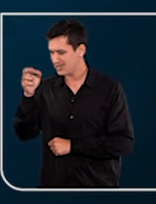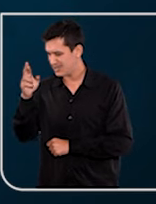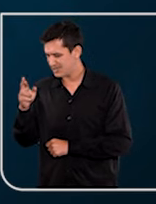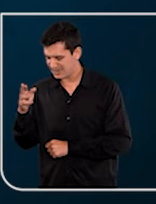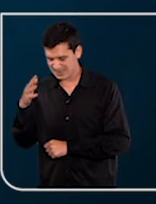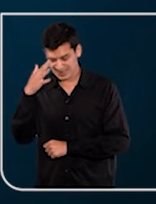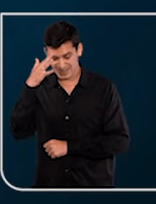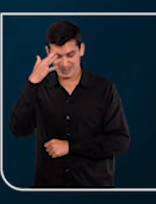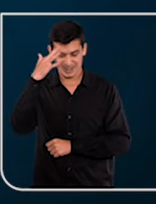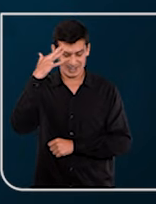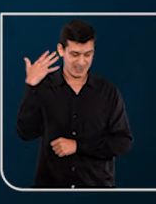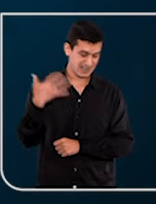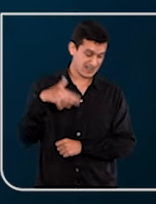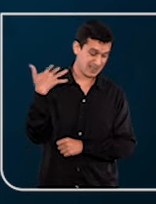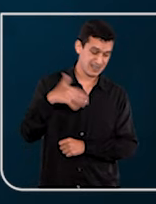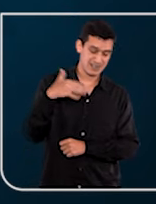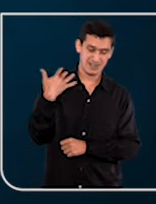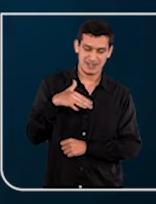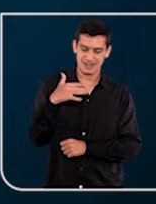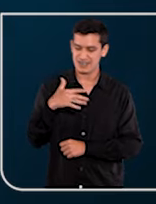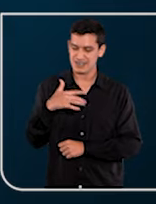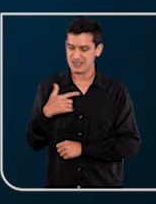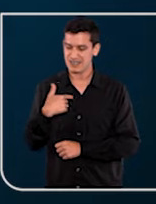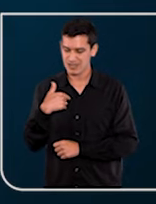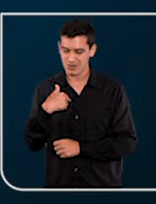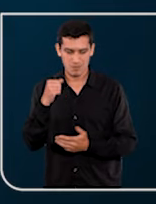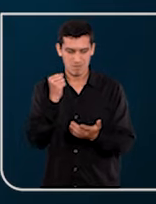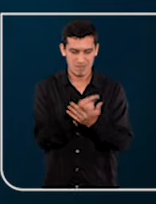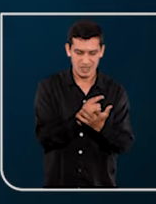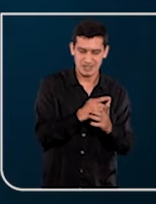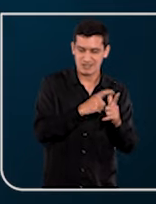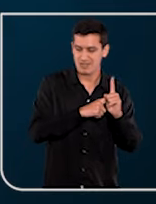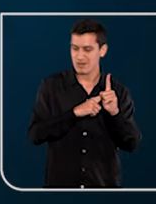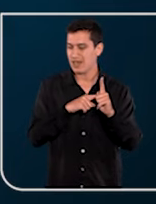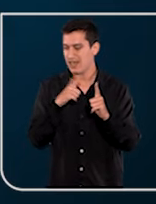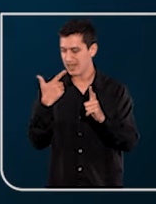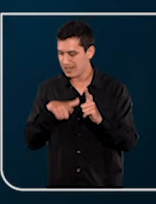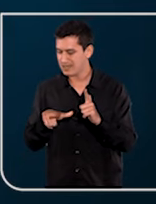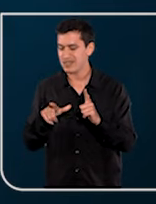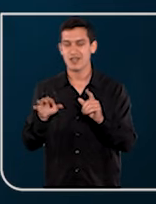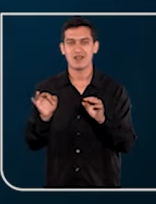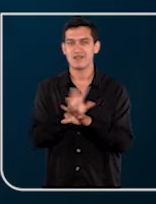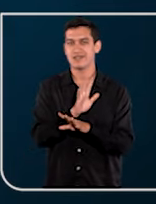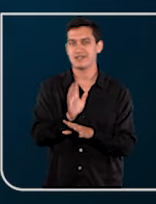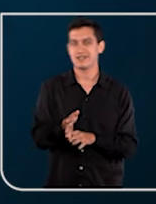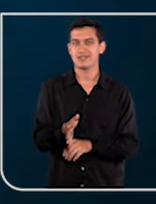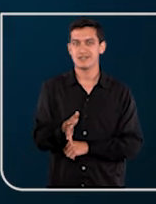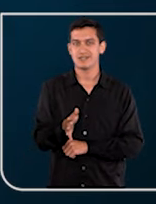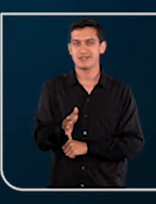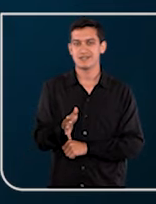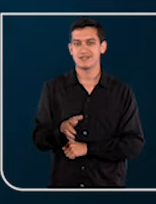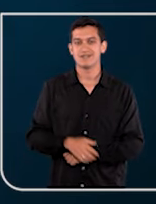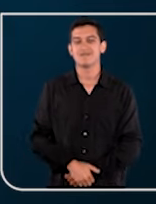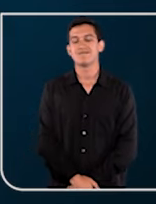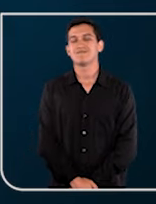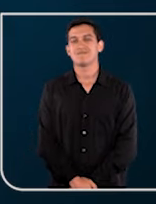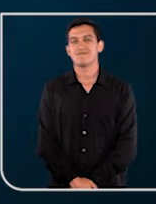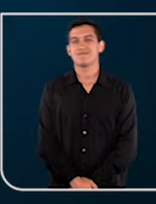R$19.200 e o carro passa a ser meu. Coisa boa vai ser sair dessa dívida antes do previsto. Ela